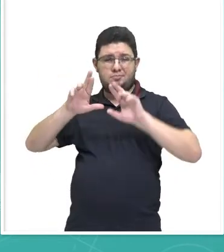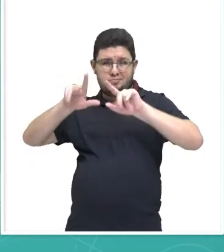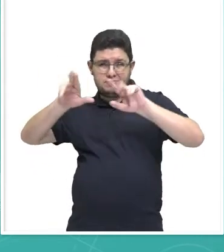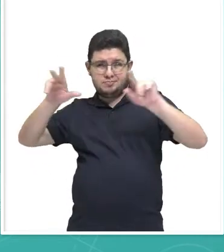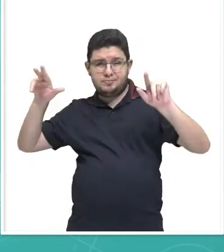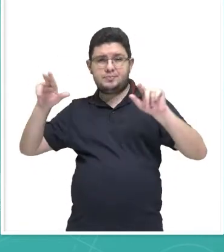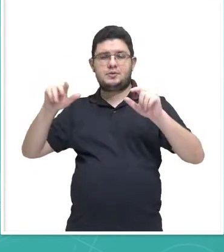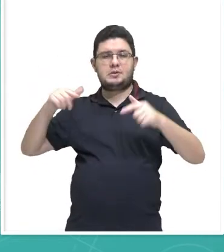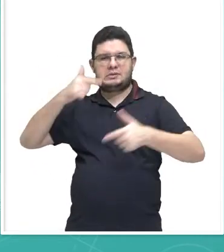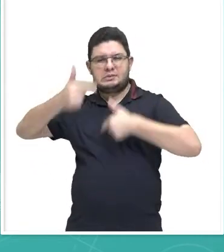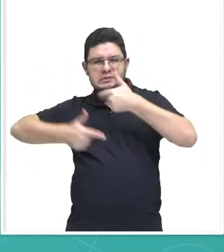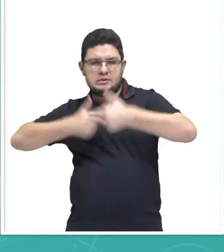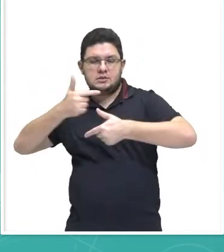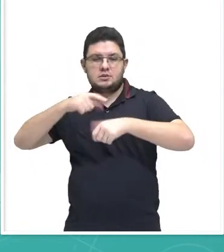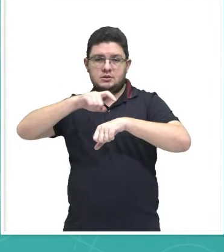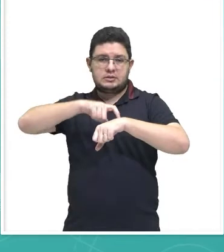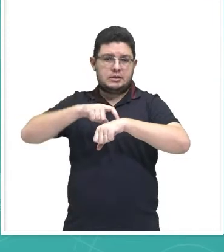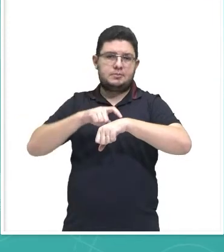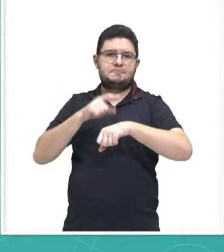essa imagem, tá?